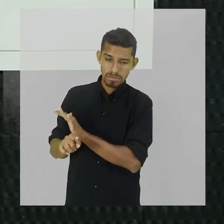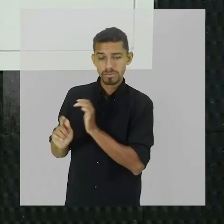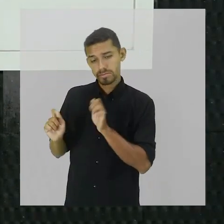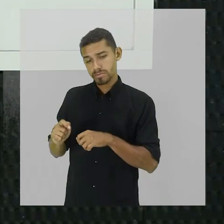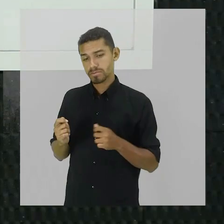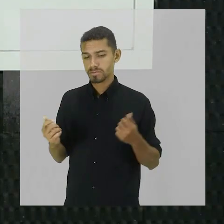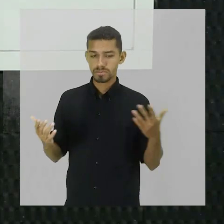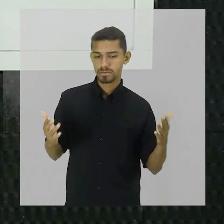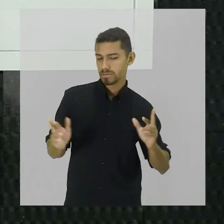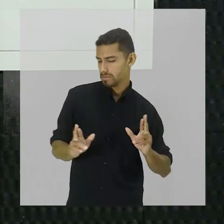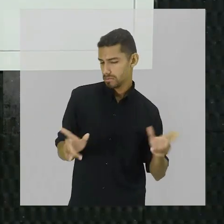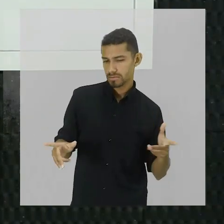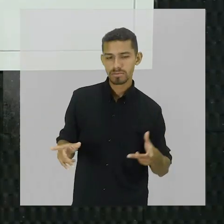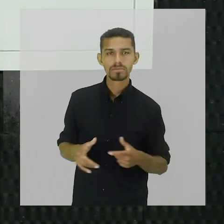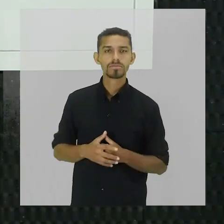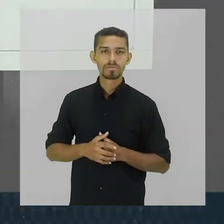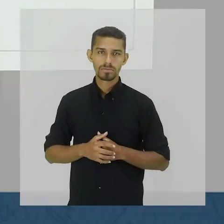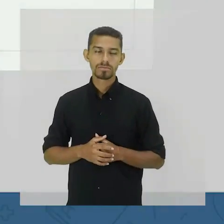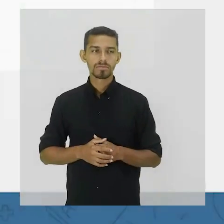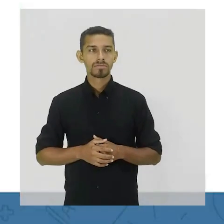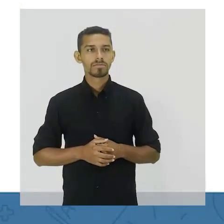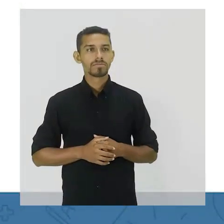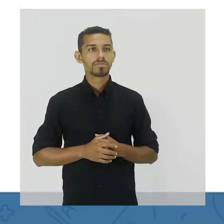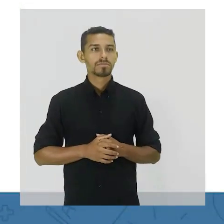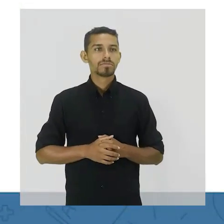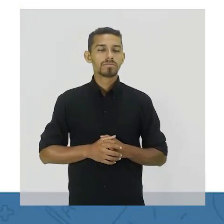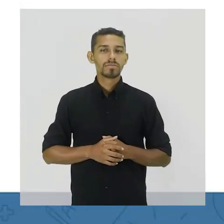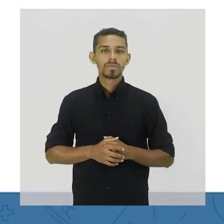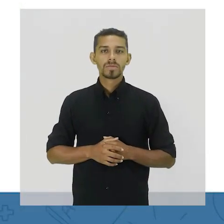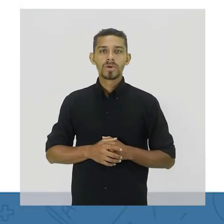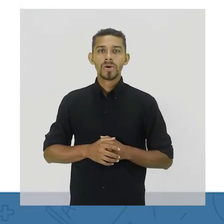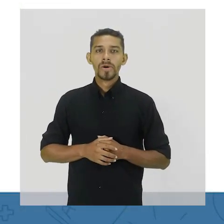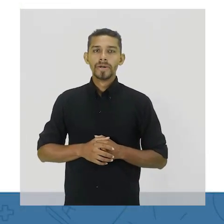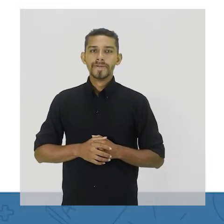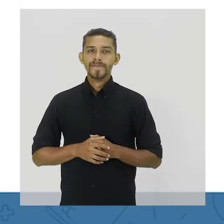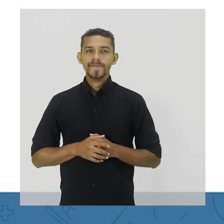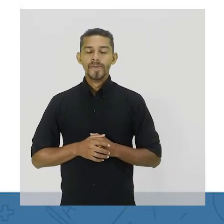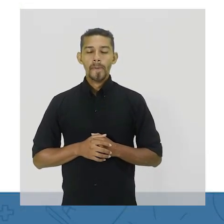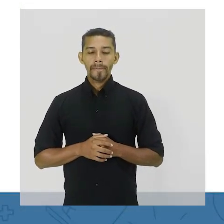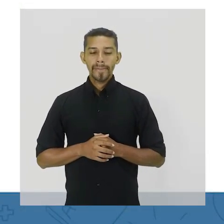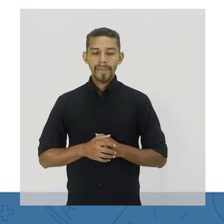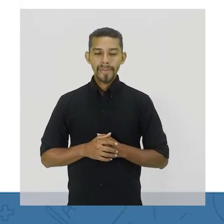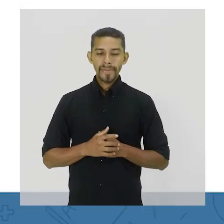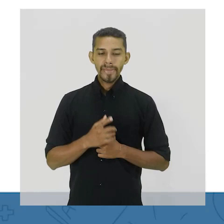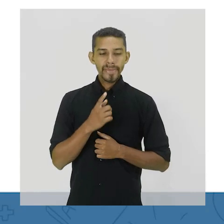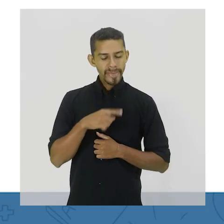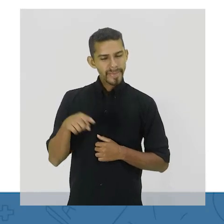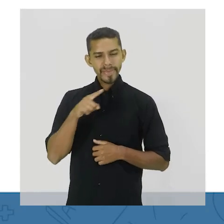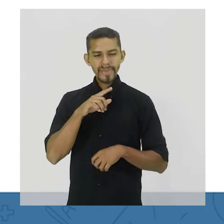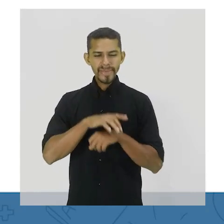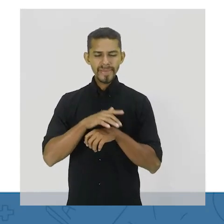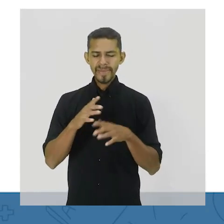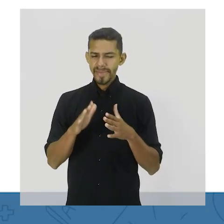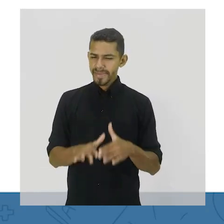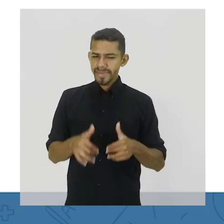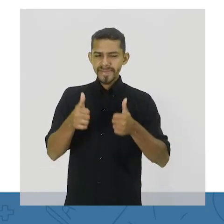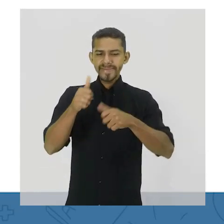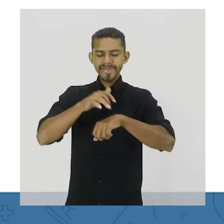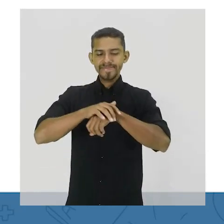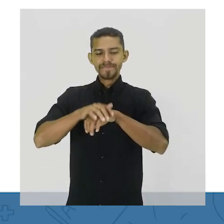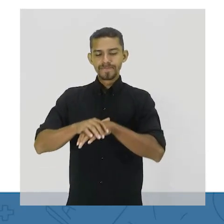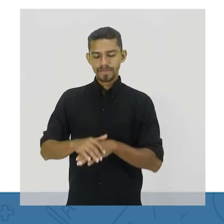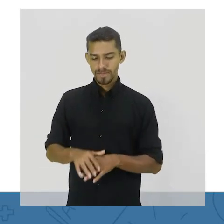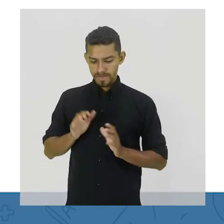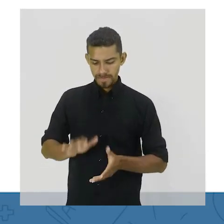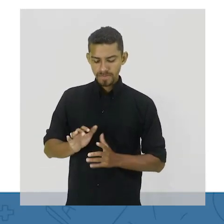trabalhar bem essa diferença aí entre uma e outra. Então vamos lá, turminha, olha só. O fabricante de uma das melhores bolas de basquete